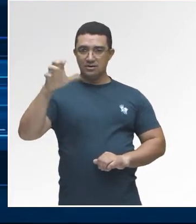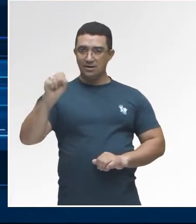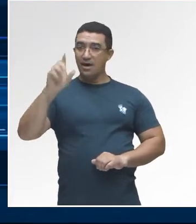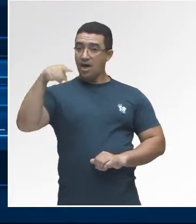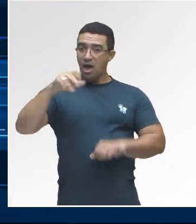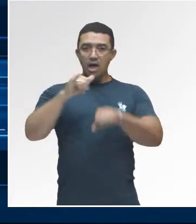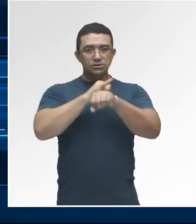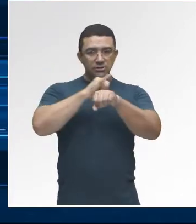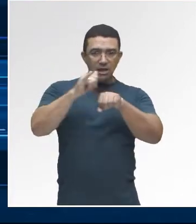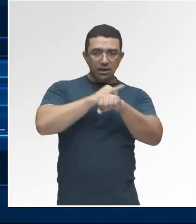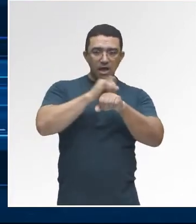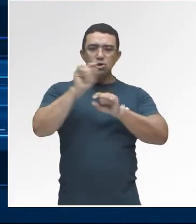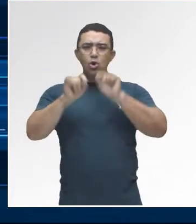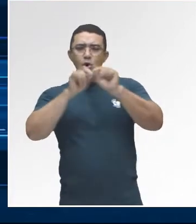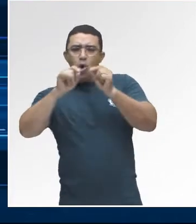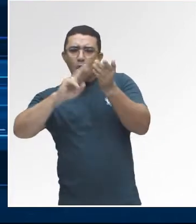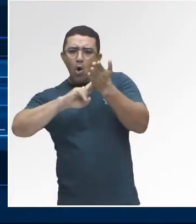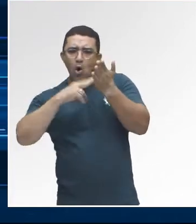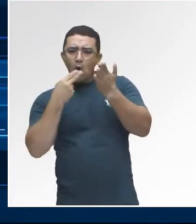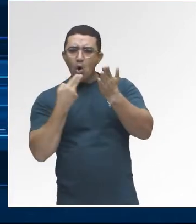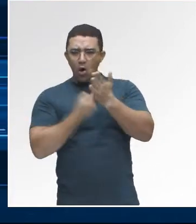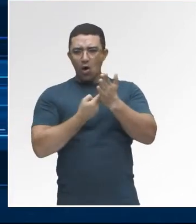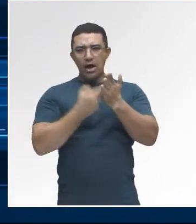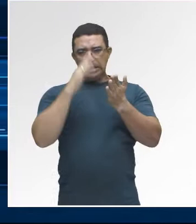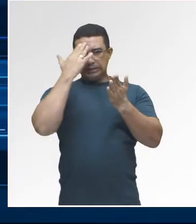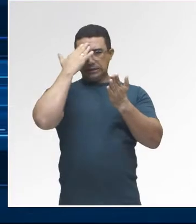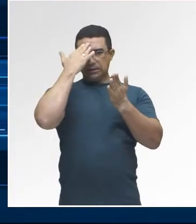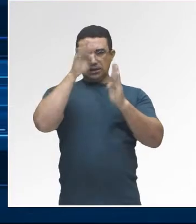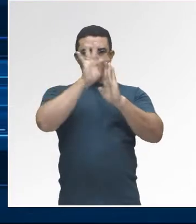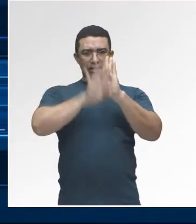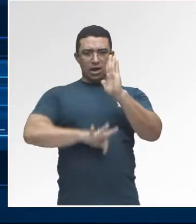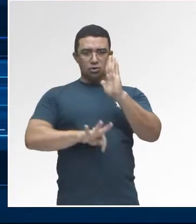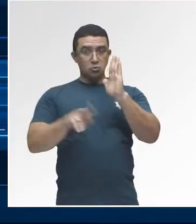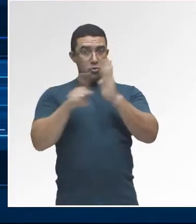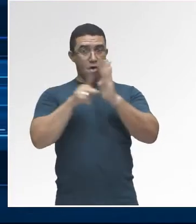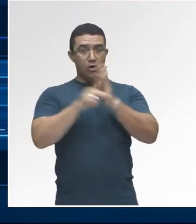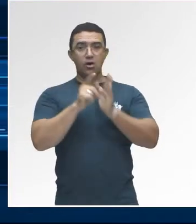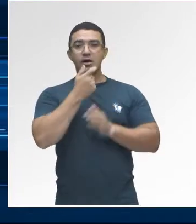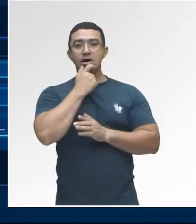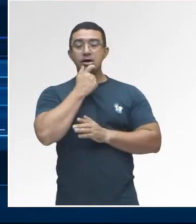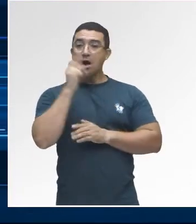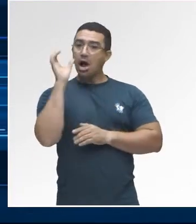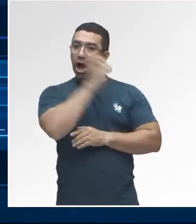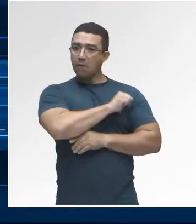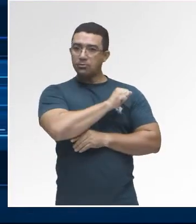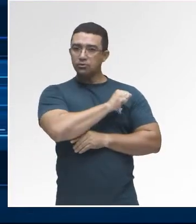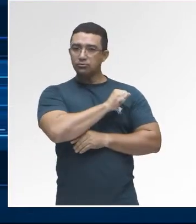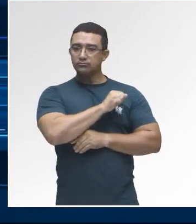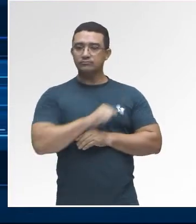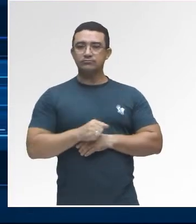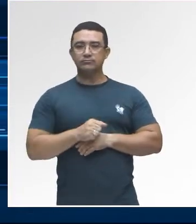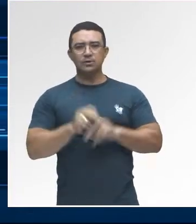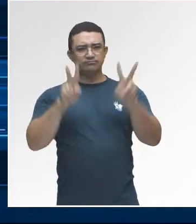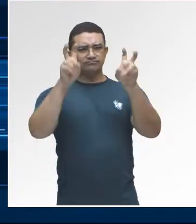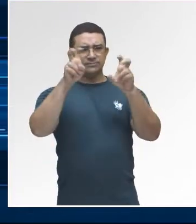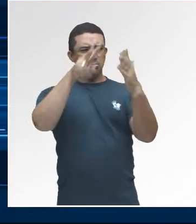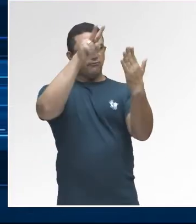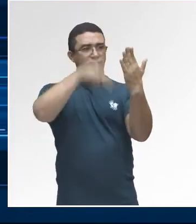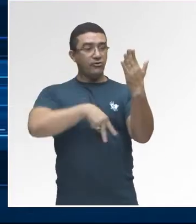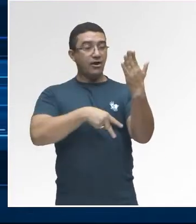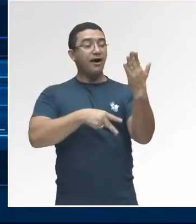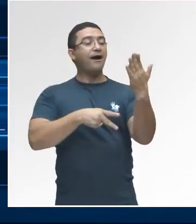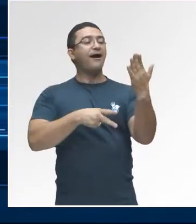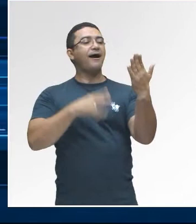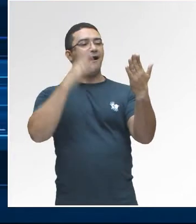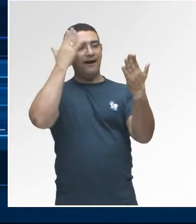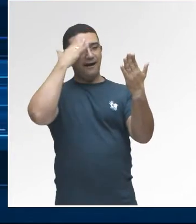a traduzir um texto em inglês mais rapidamente. Olha só, vocês entenderam o que está